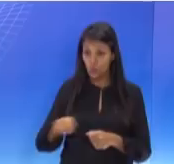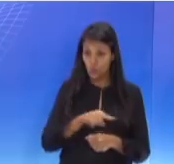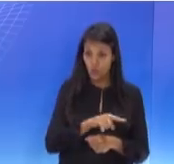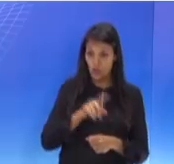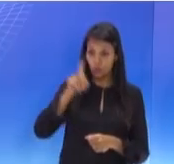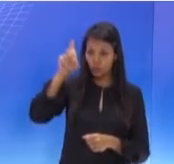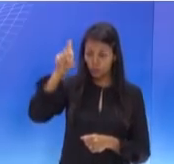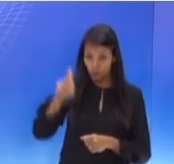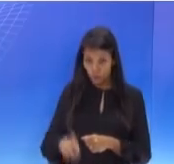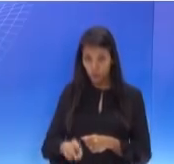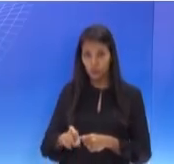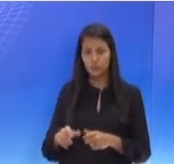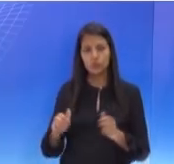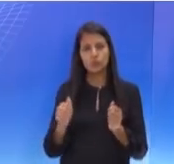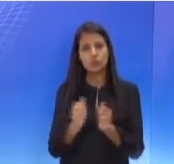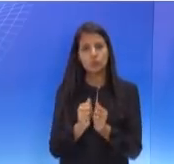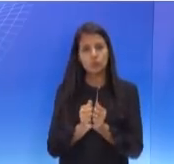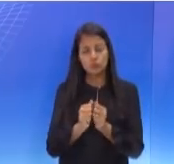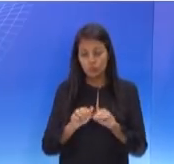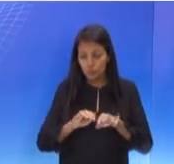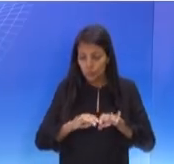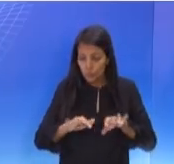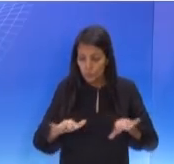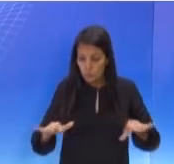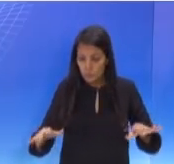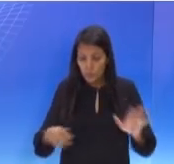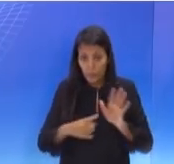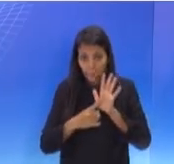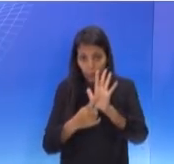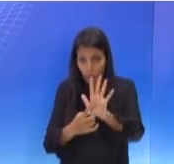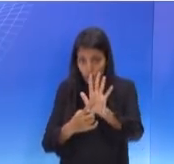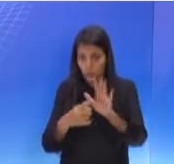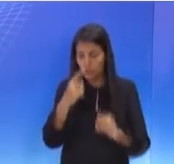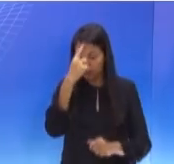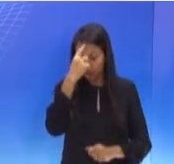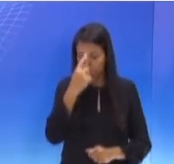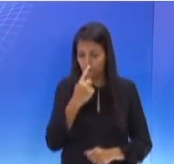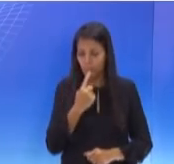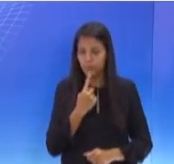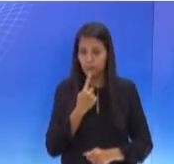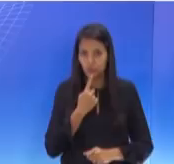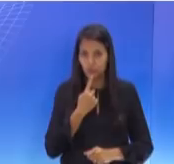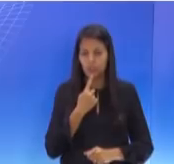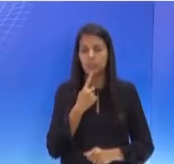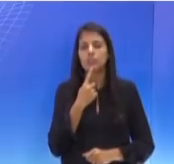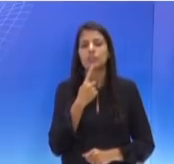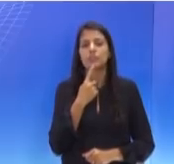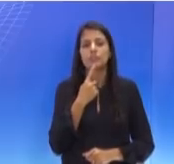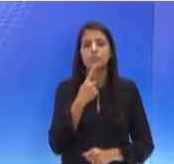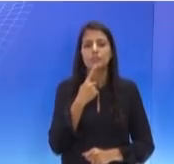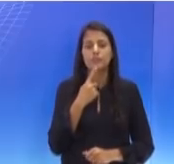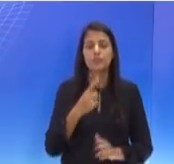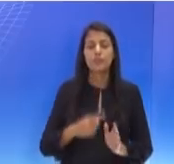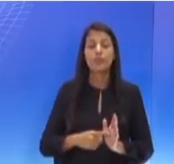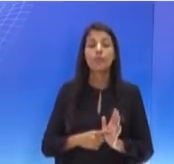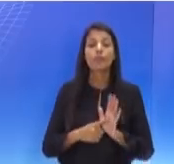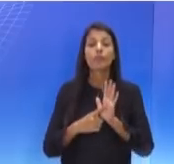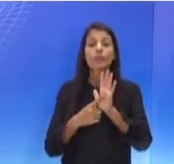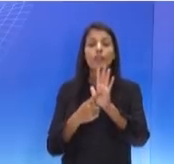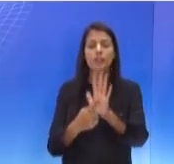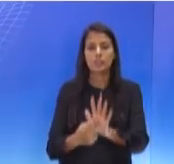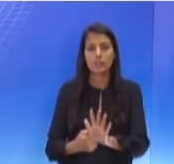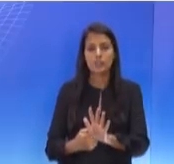superfície, conforme indica a figura, que vai estar mais lá na frente. Em determinadas condições, pode-se supor